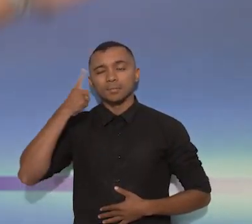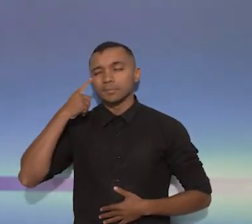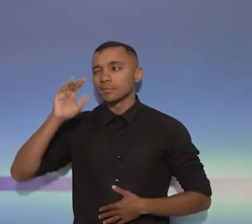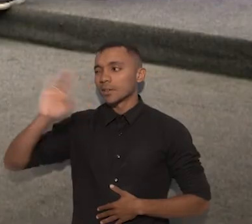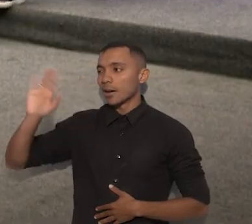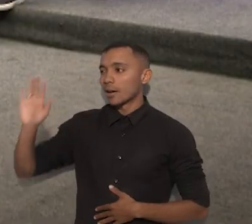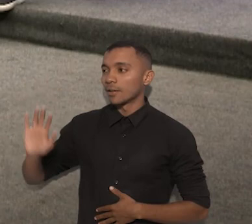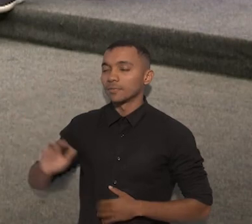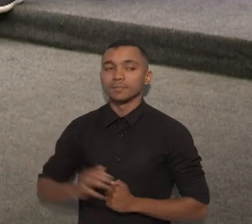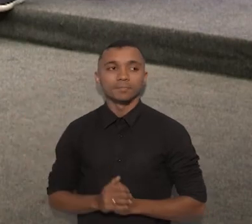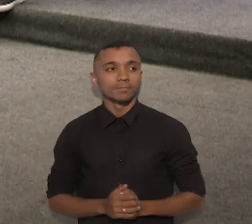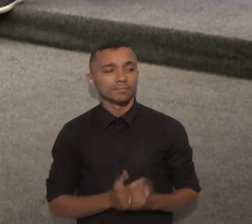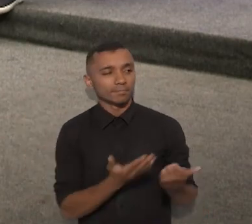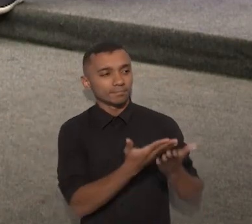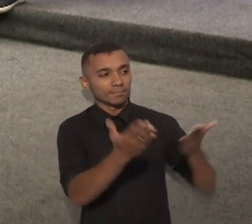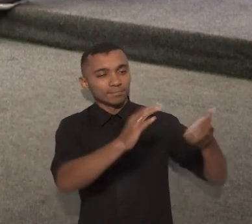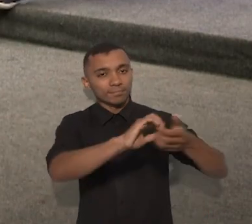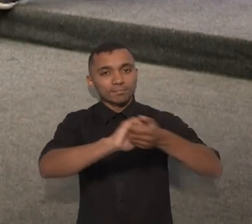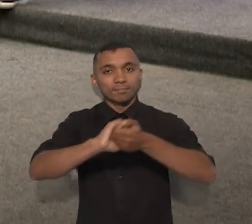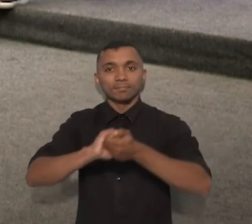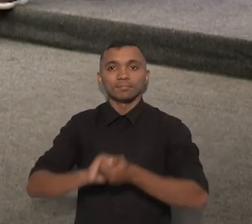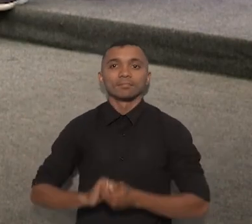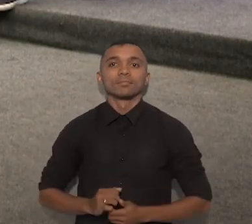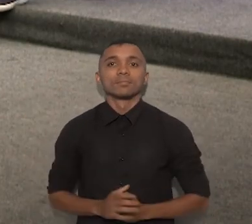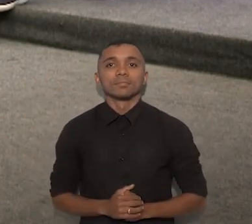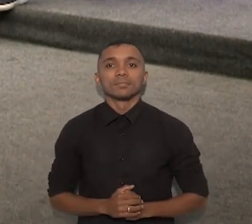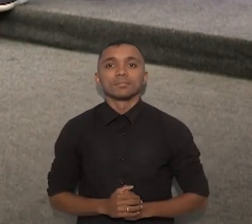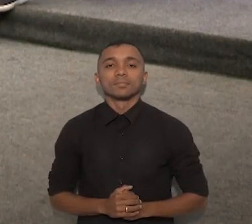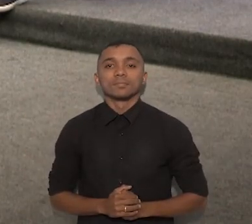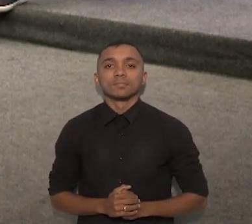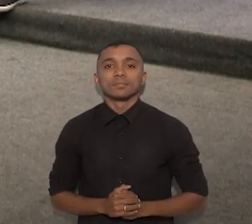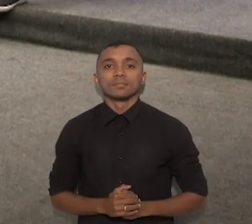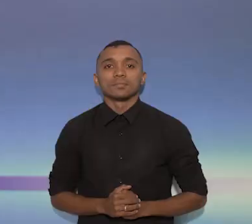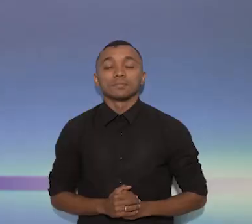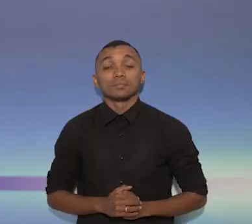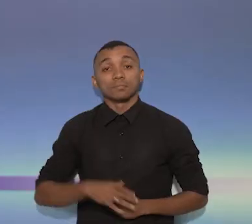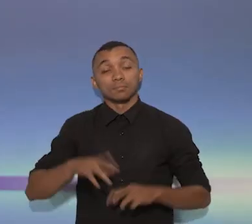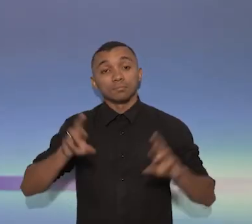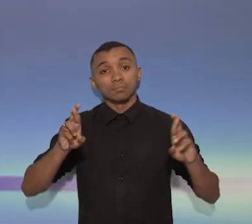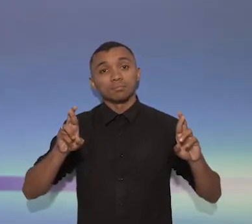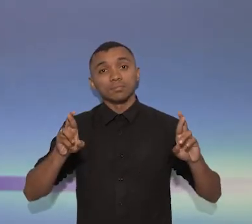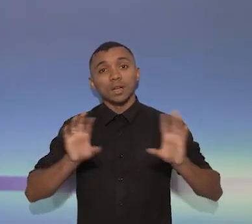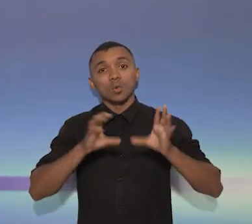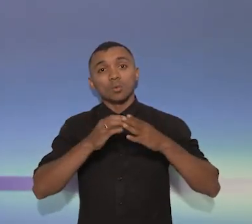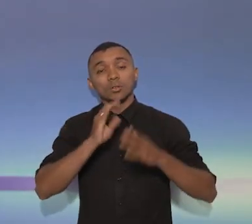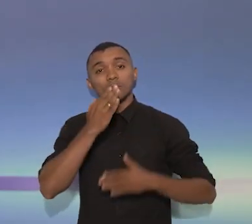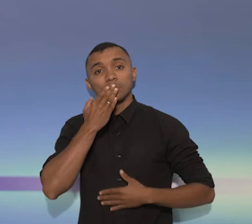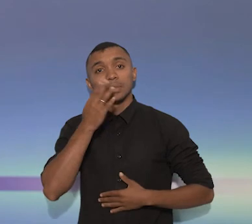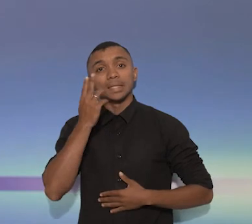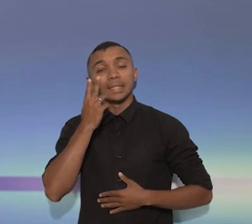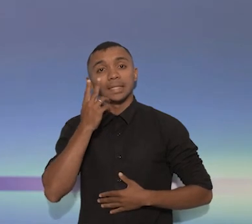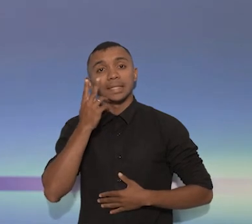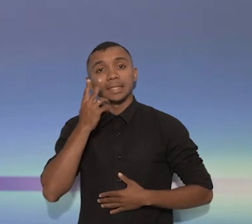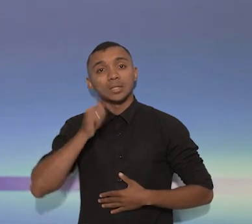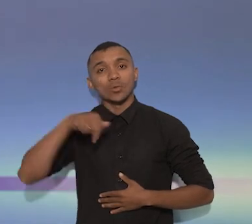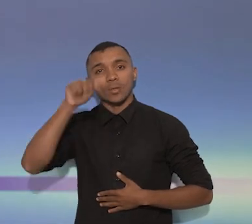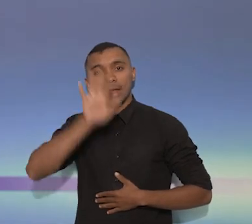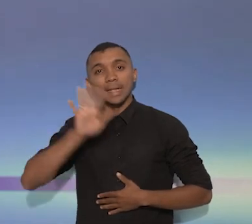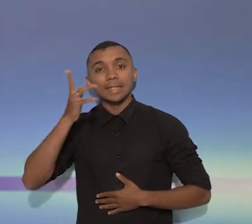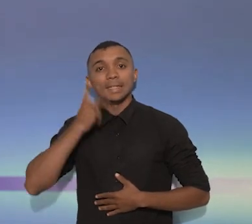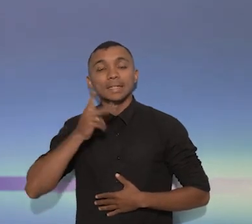aqui. Tchau, tchau. Fernando Graziani, tchau, Carlos lá. Silva, Paulo César Noronha. E salve nossos times cearenses. Termina o turno aí com esses 6 pontos